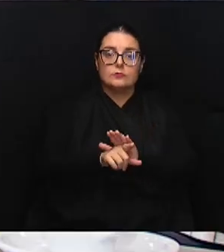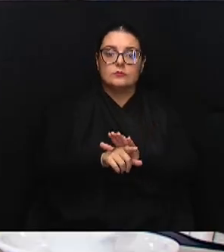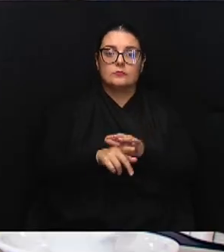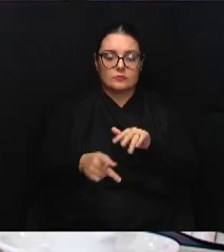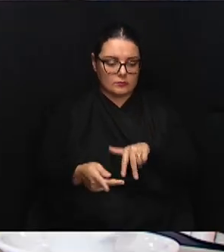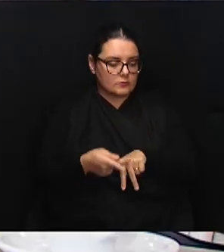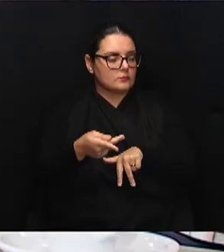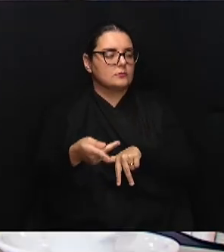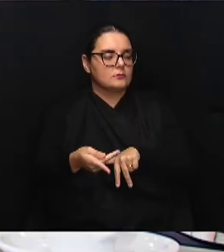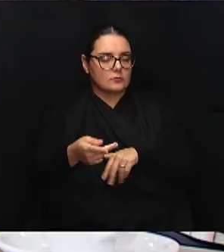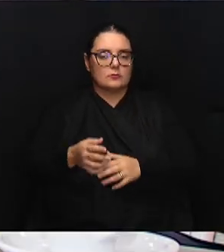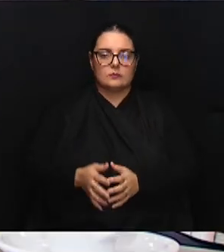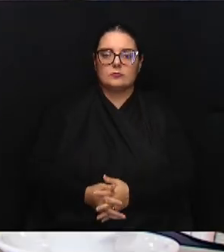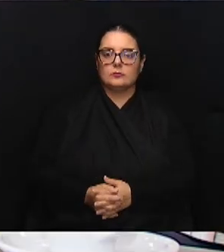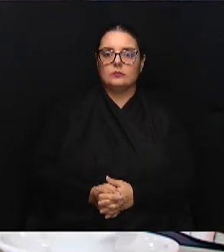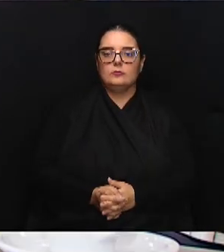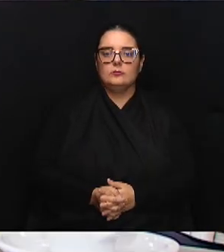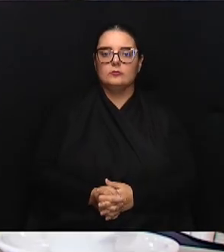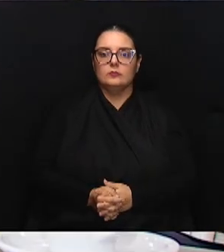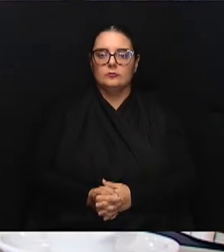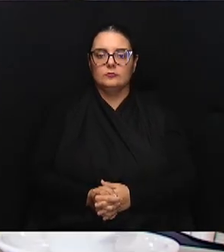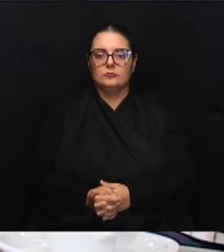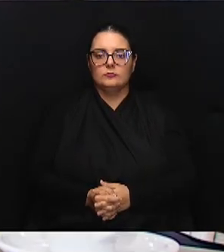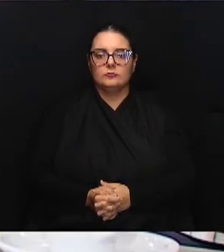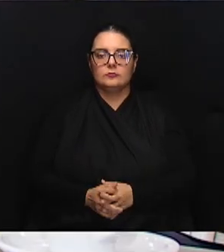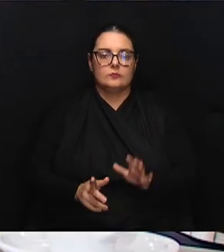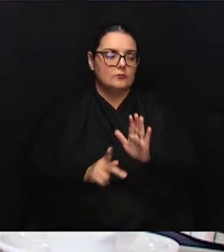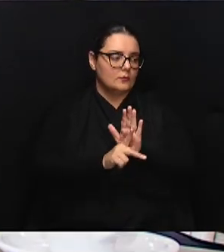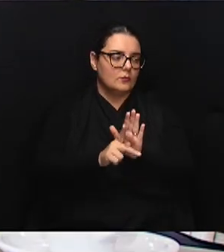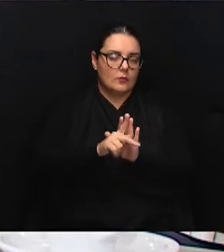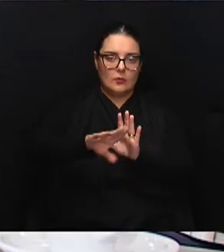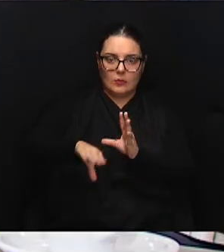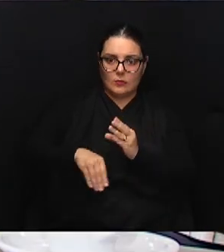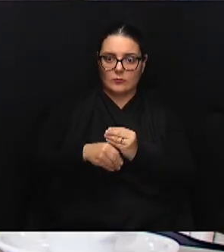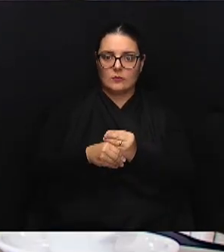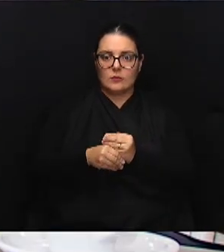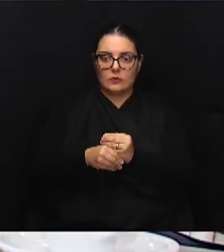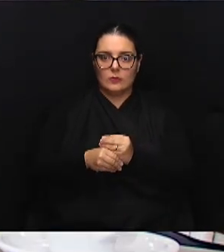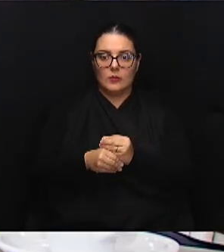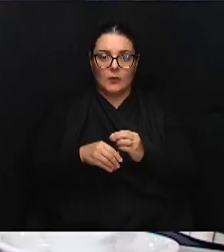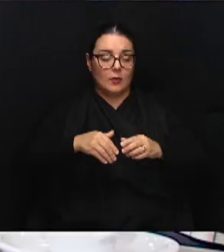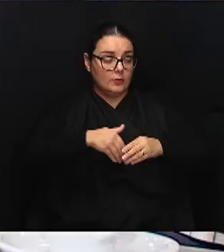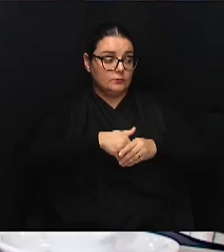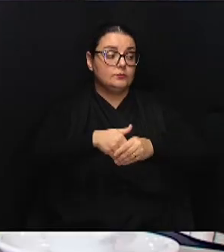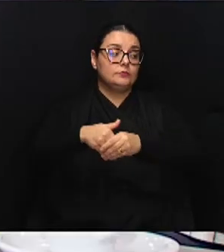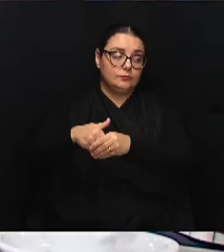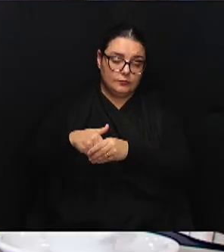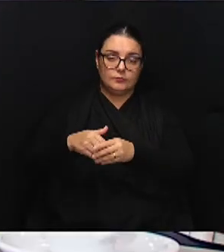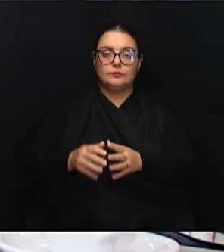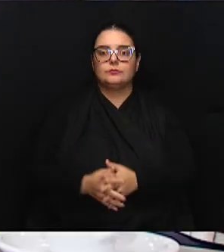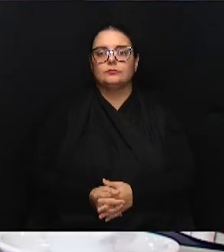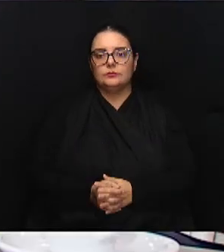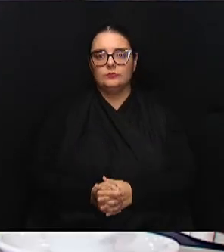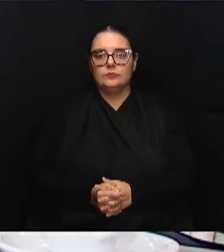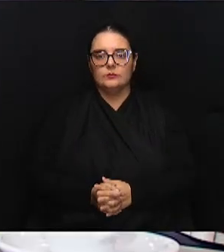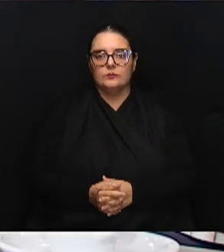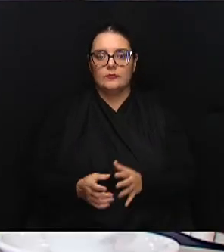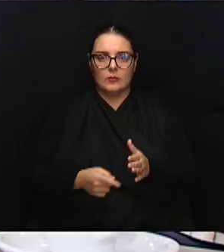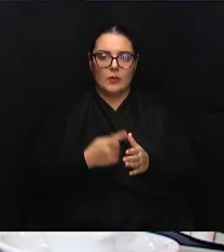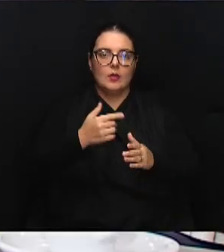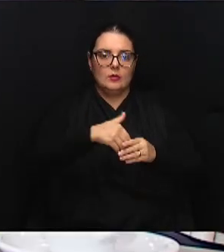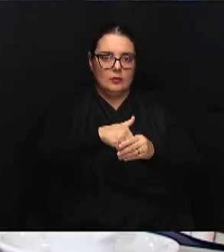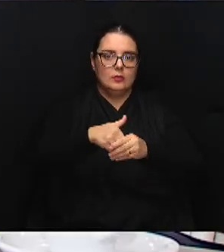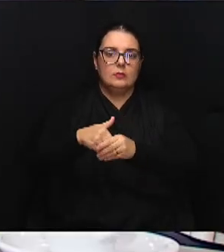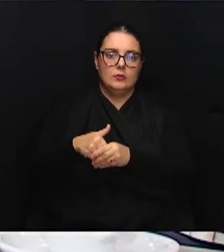parecer, né, ao projeto e as emendas, colocar em votação, né, a primeira